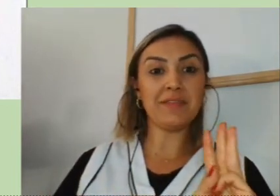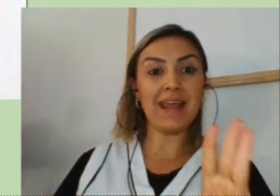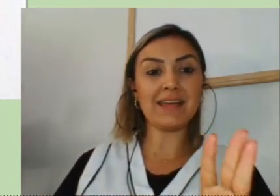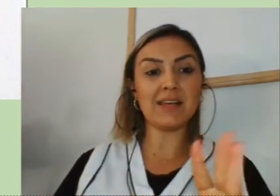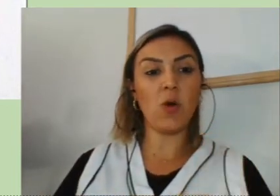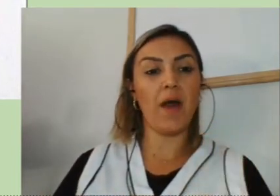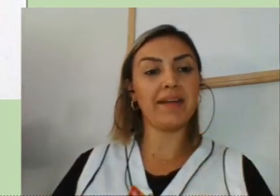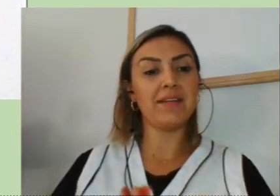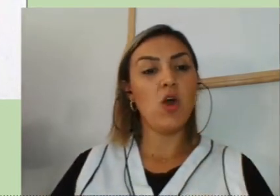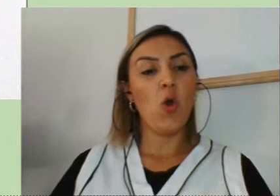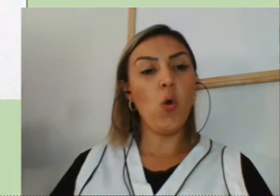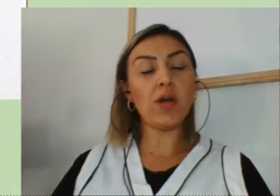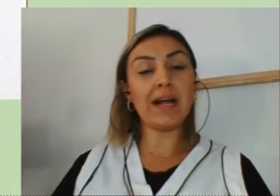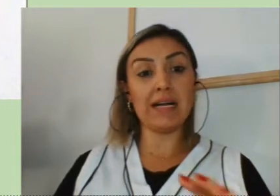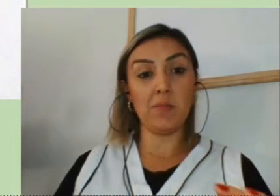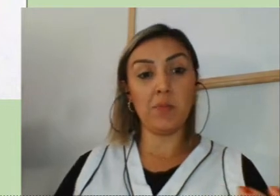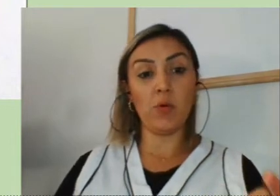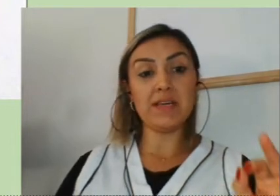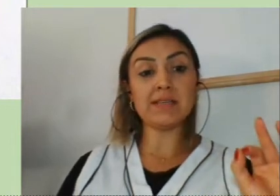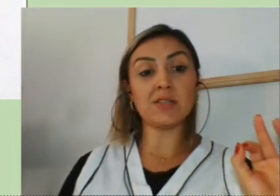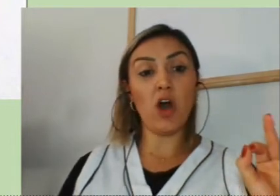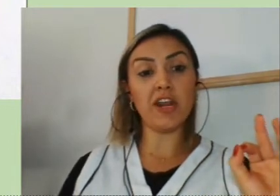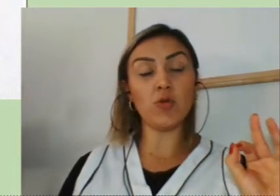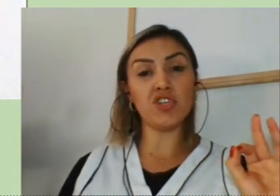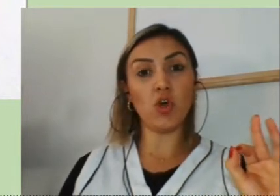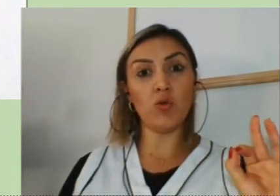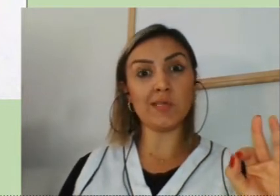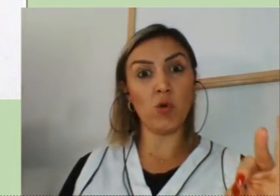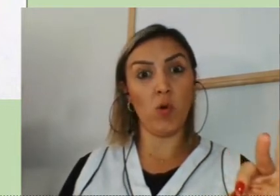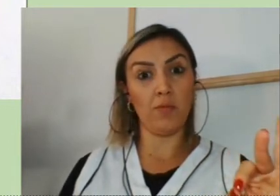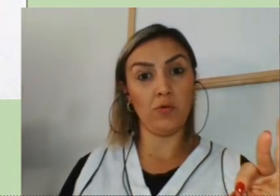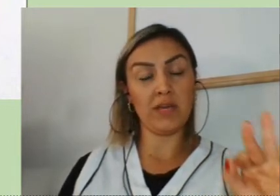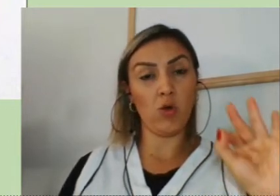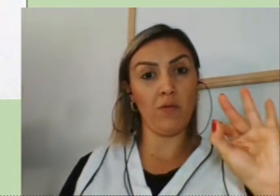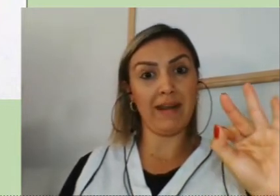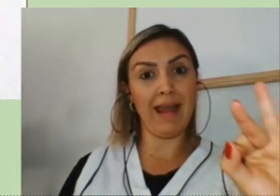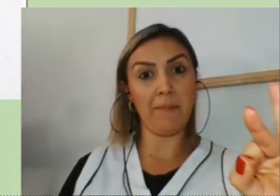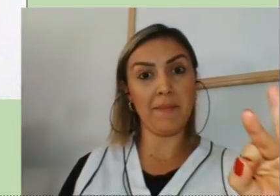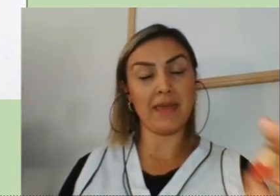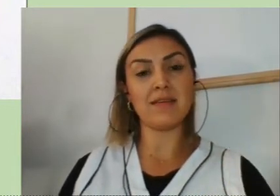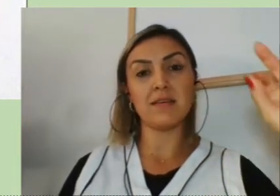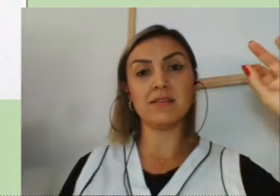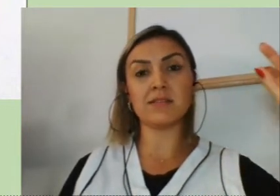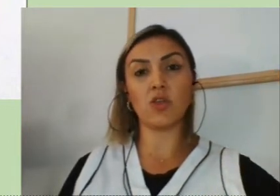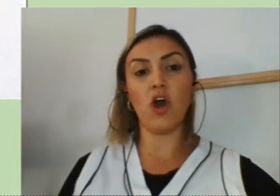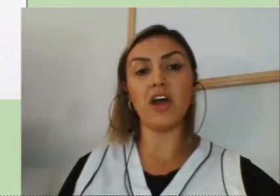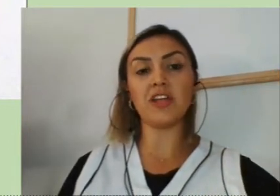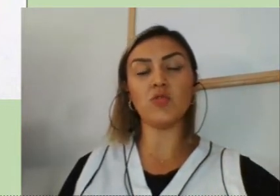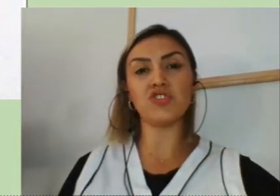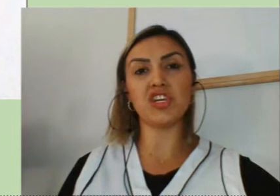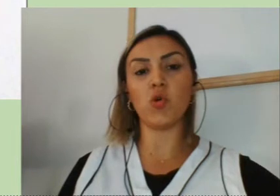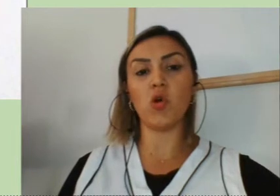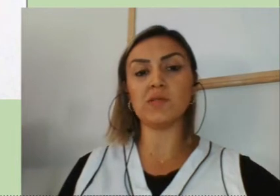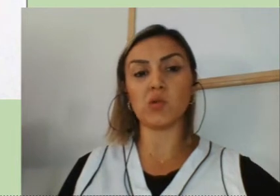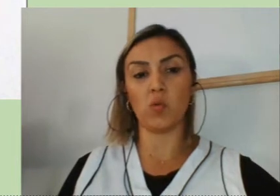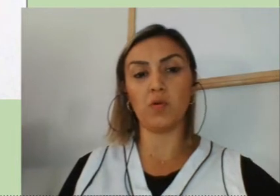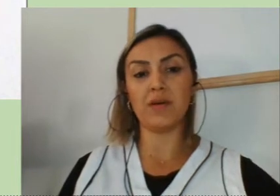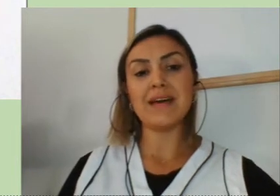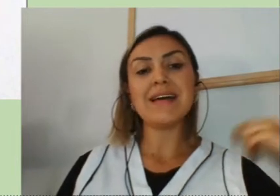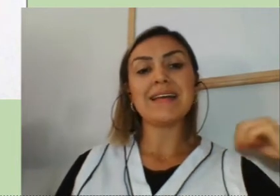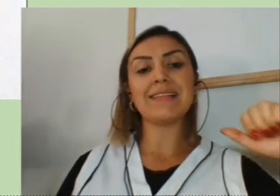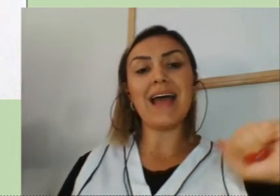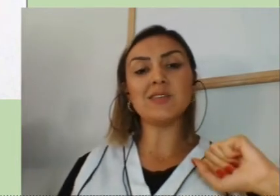Número 3 agora. O campo histórico de consumo, encontra lá para mim, histórico de